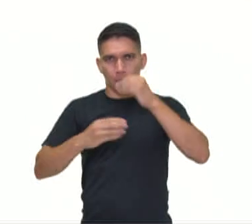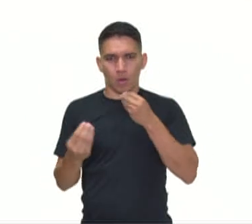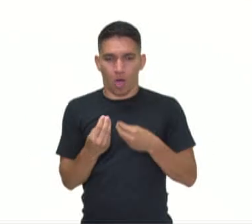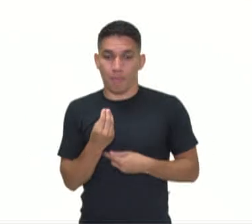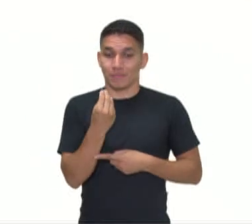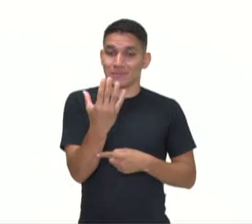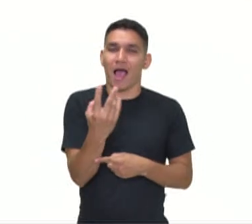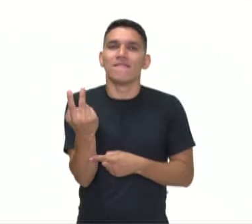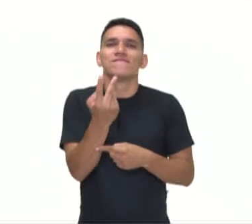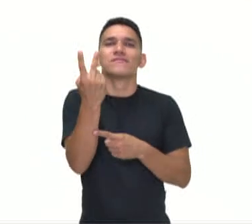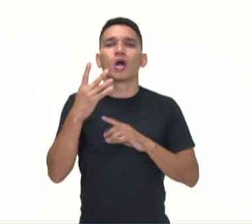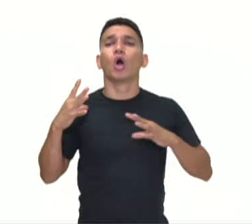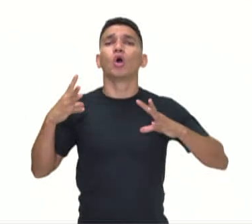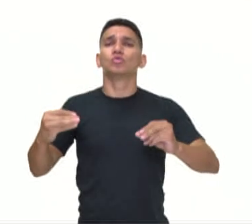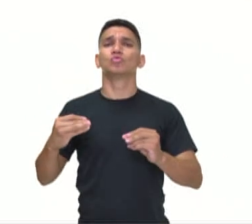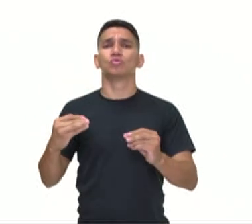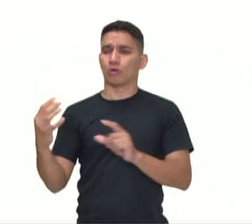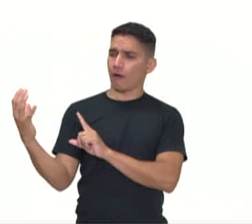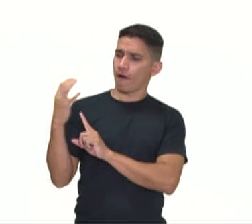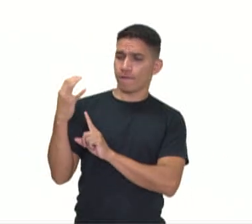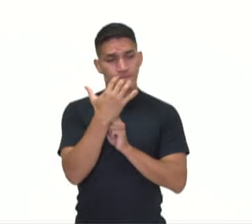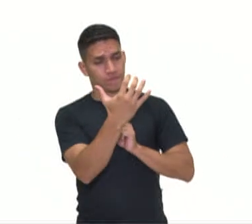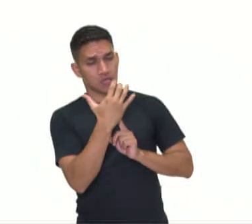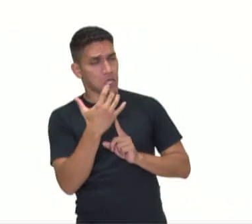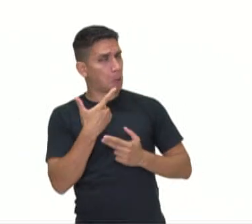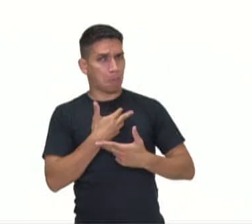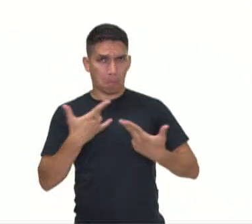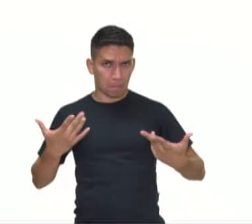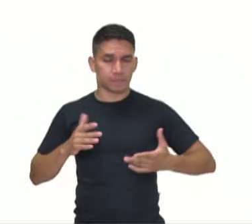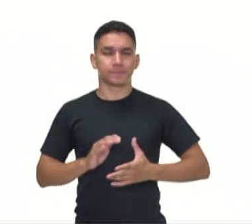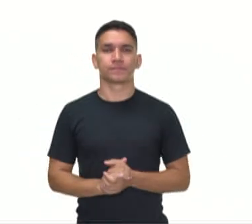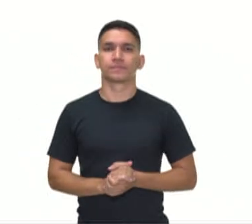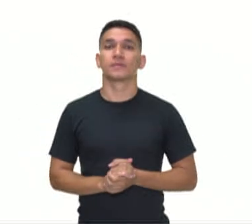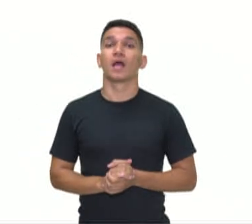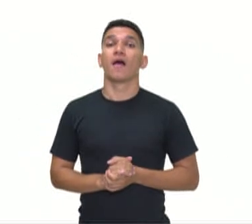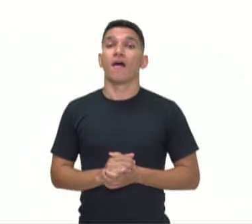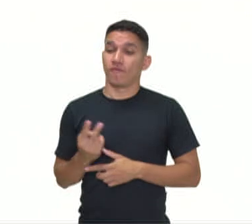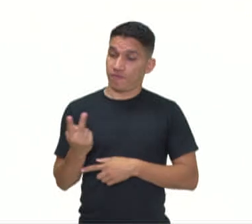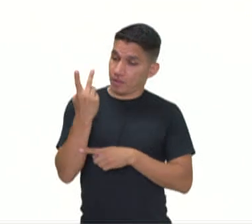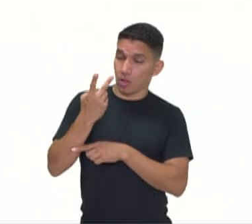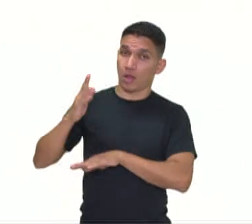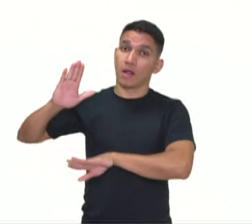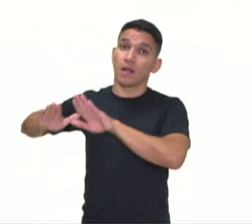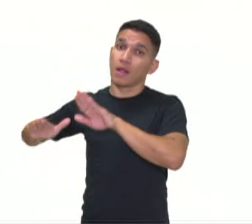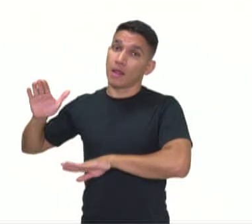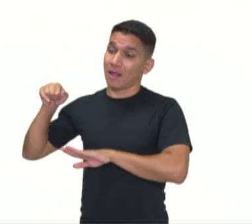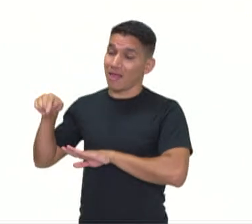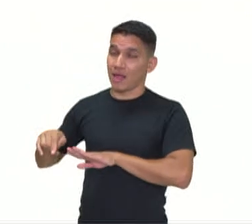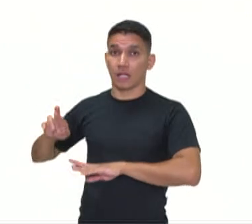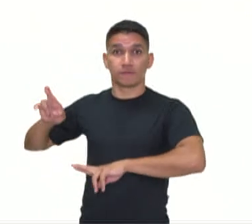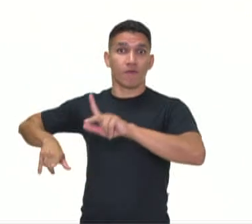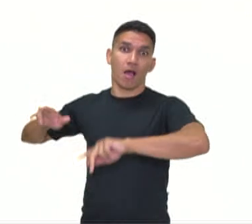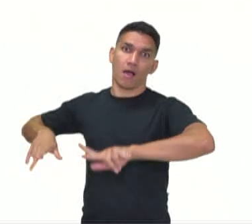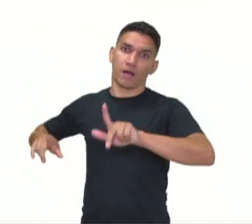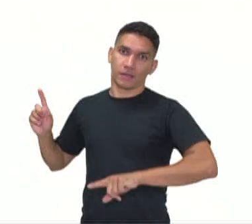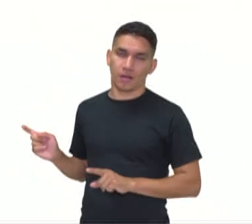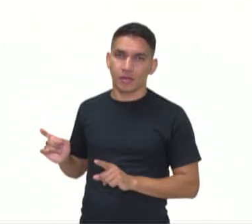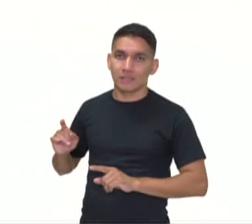valor para tudo aquilo que nos afeta de alguma forma. Os valores relativos são aqueles que variam e dependem